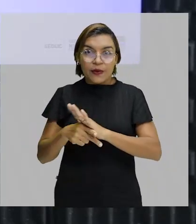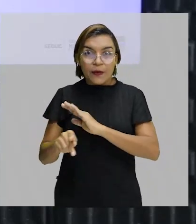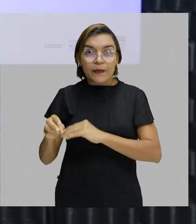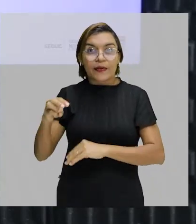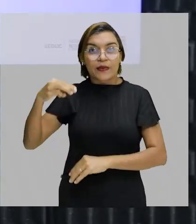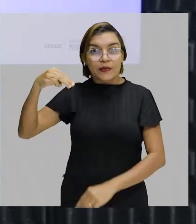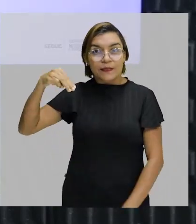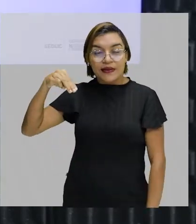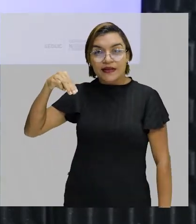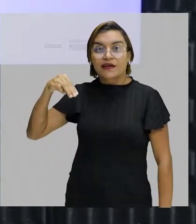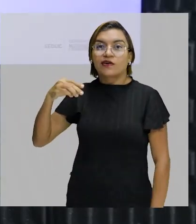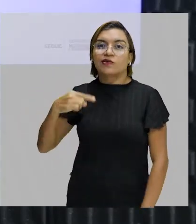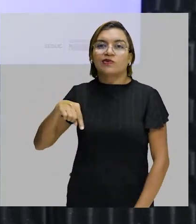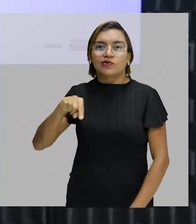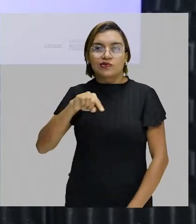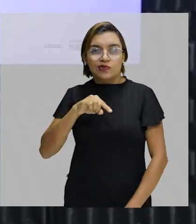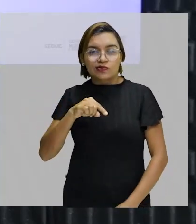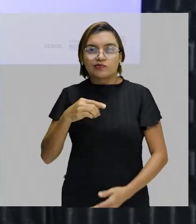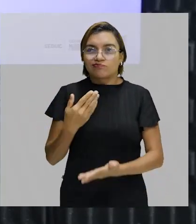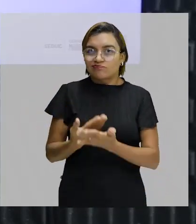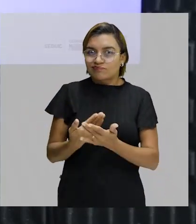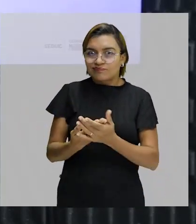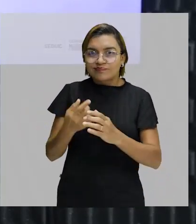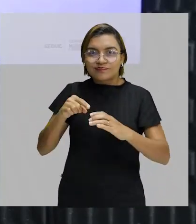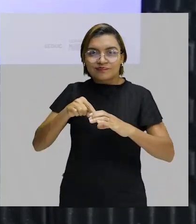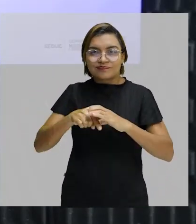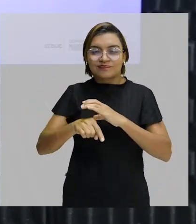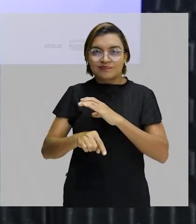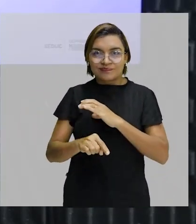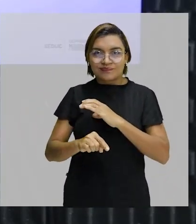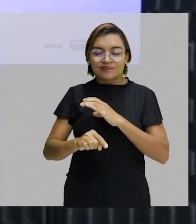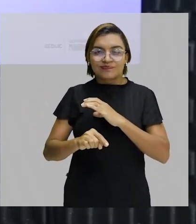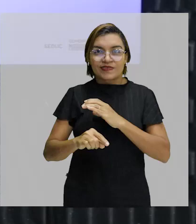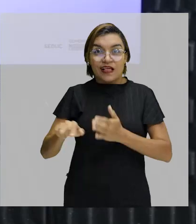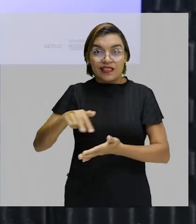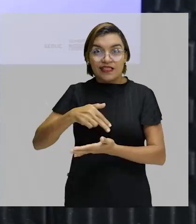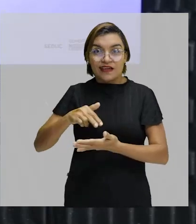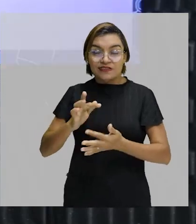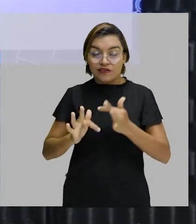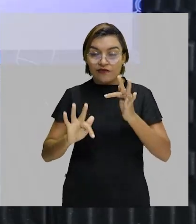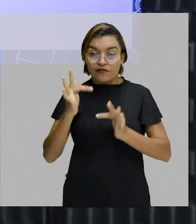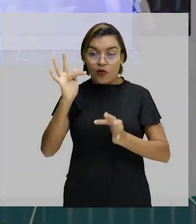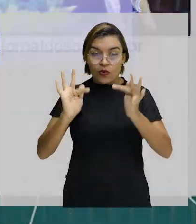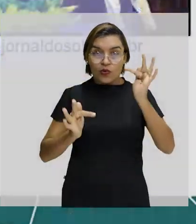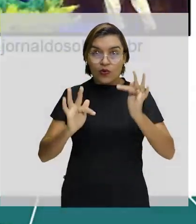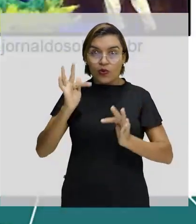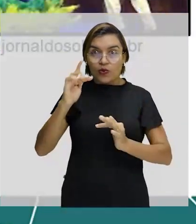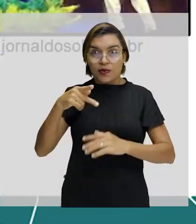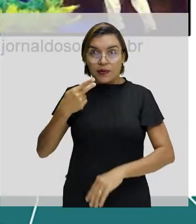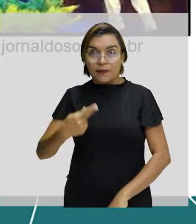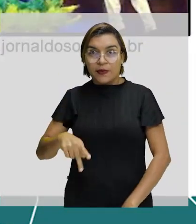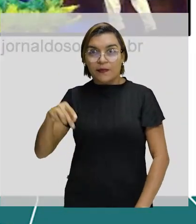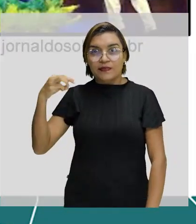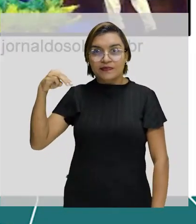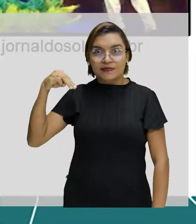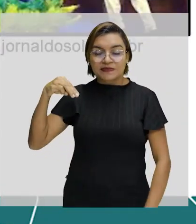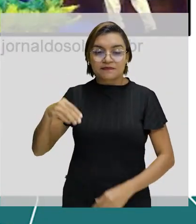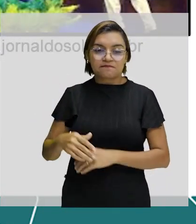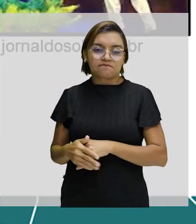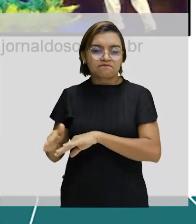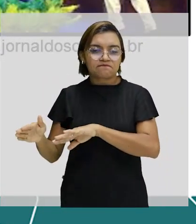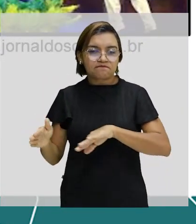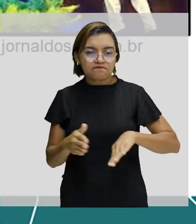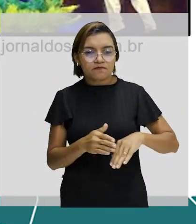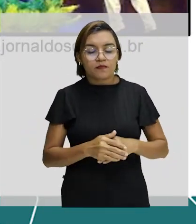e a gente vai aprofundar um pouquinho mais nessas danças folclóricas aqui do nosso estado. Então, danças do